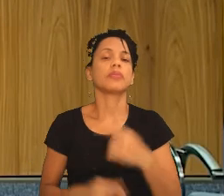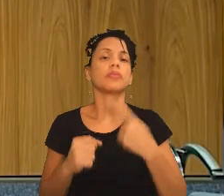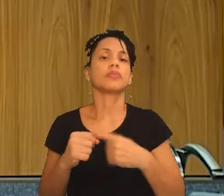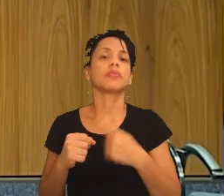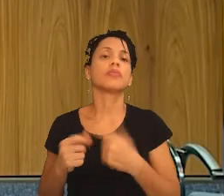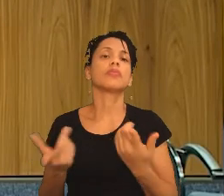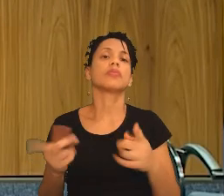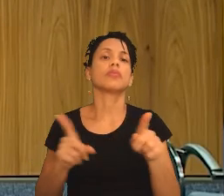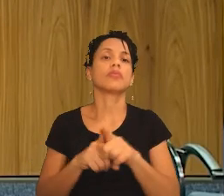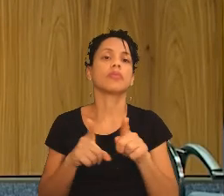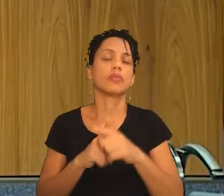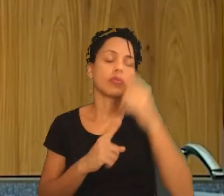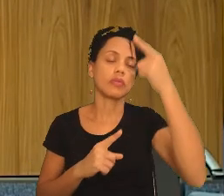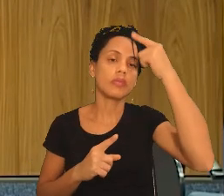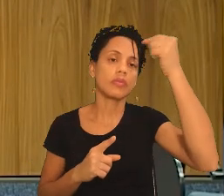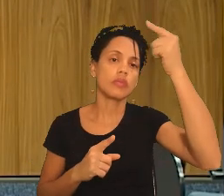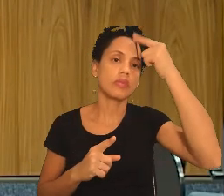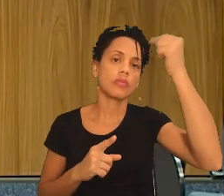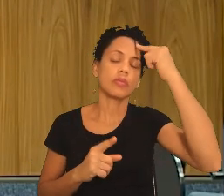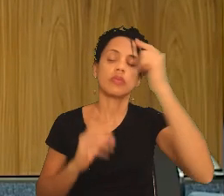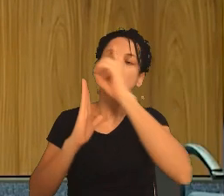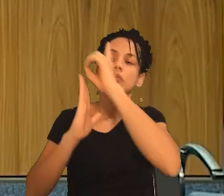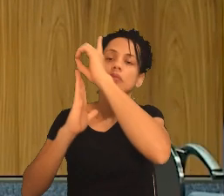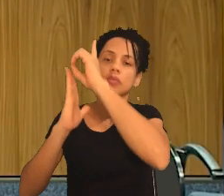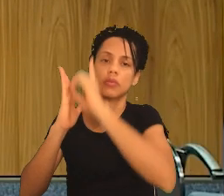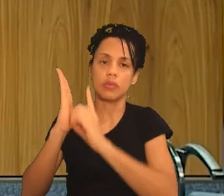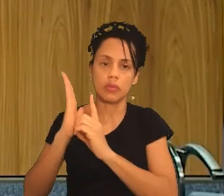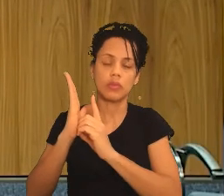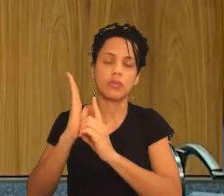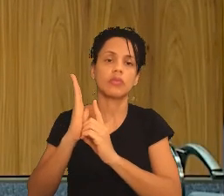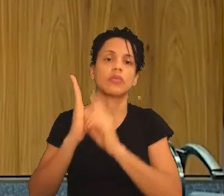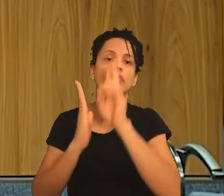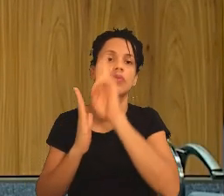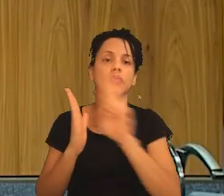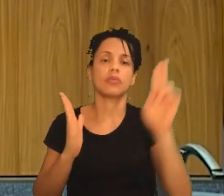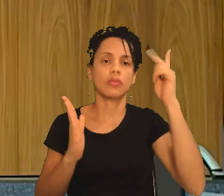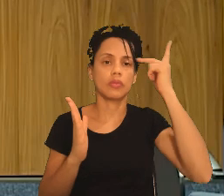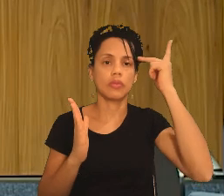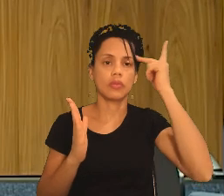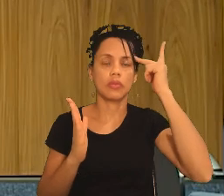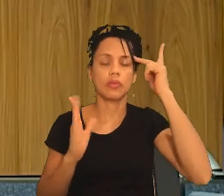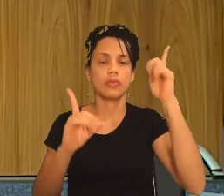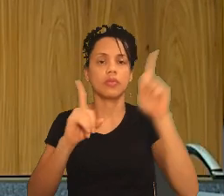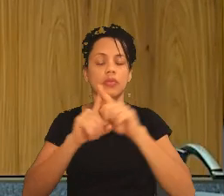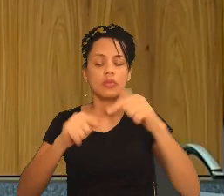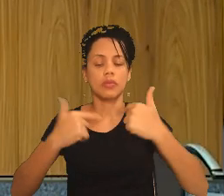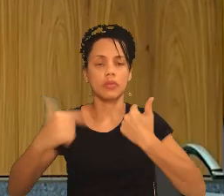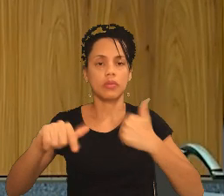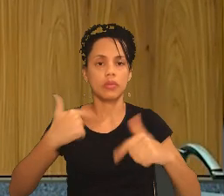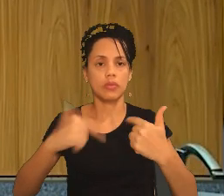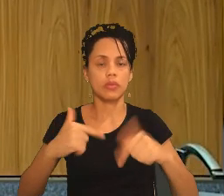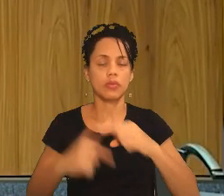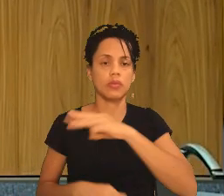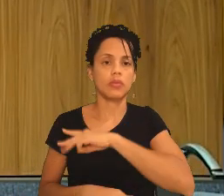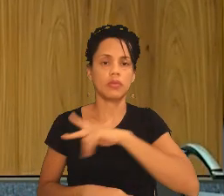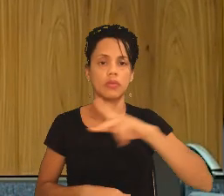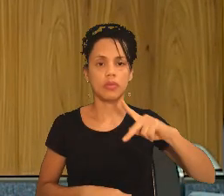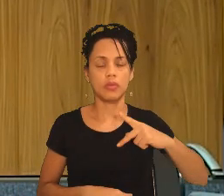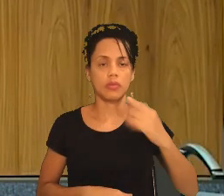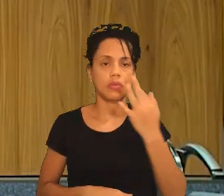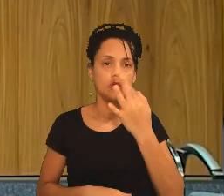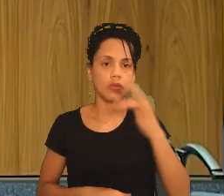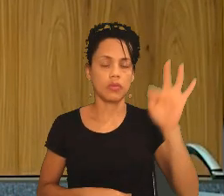com ele. O Júlio é mestre em Direito Público pela Universidade do Rio de Janeiro, Universidade do Estado do